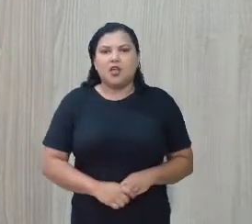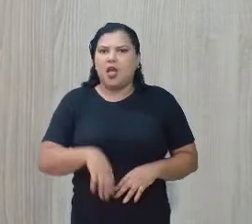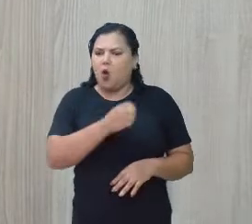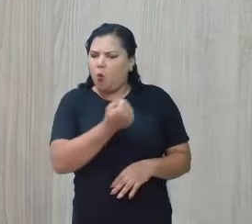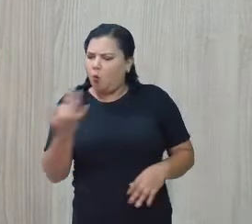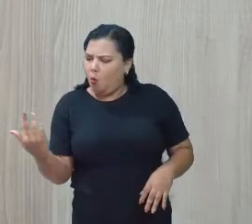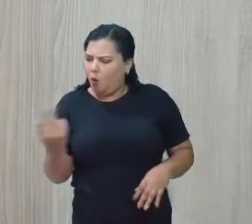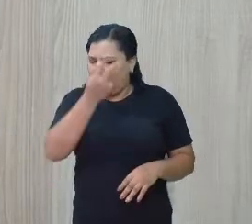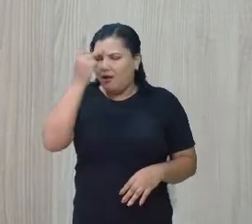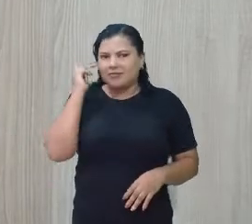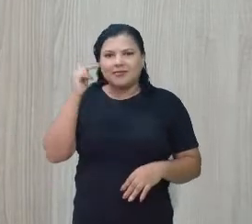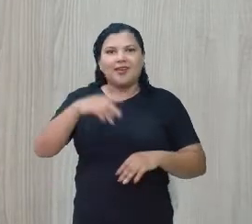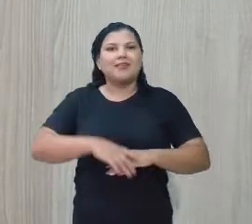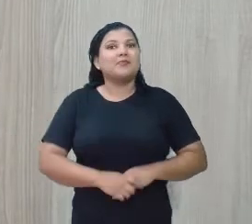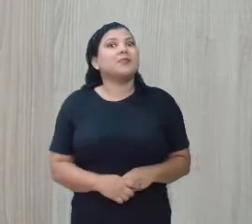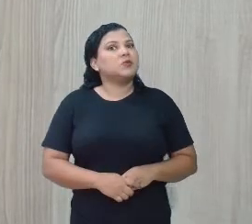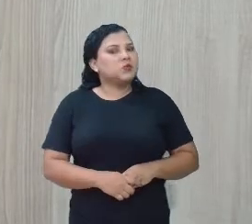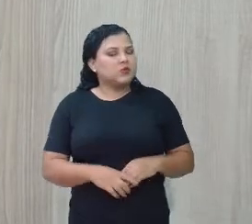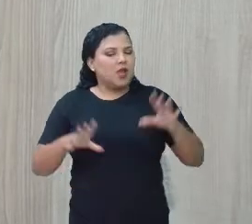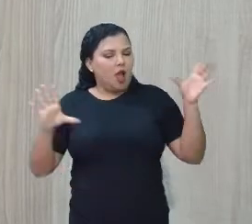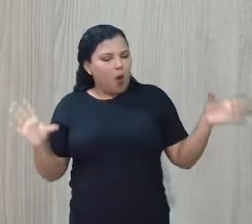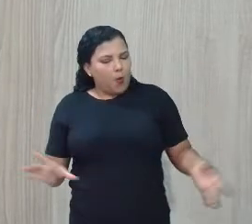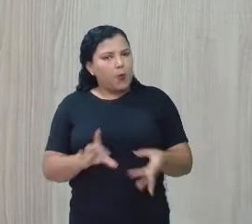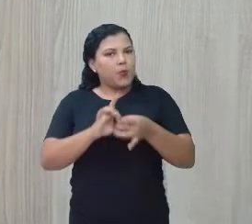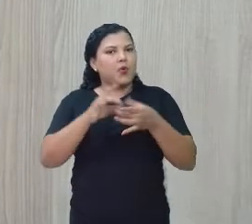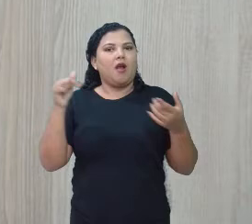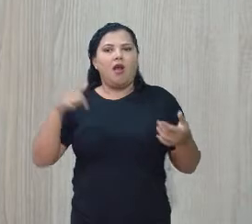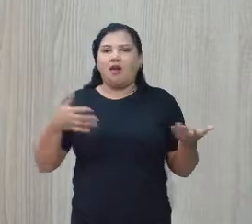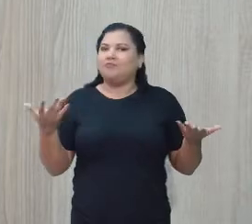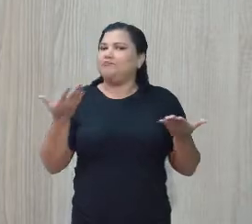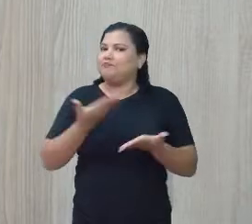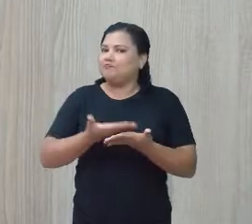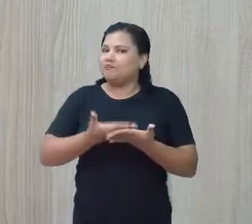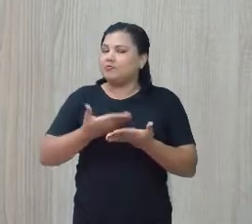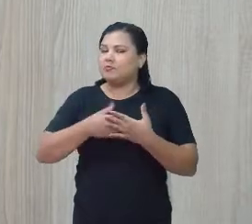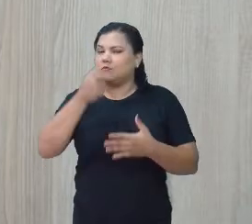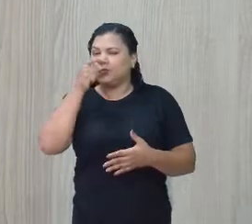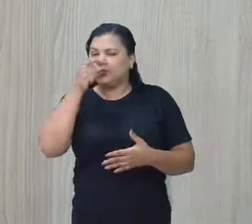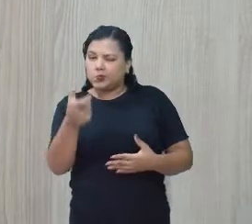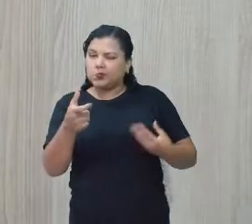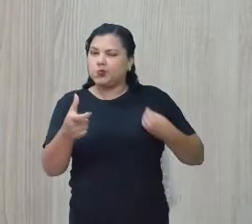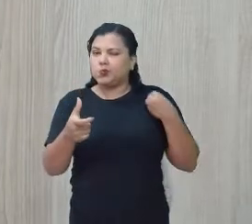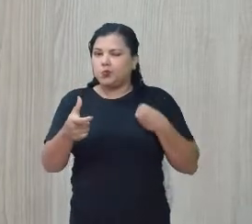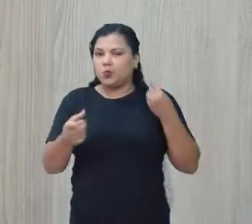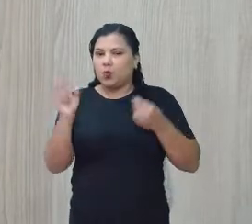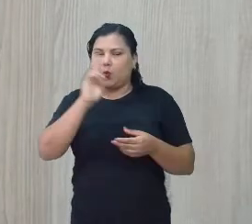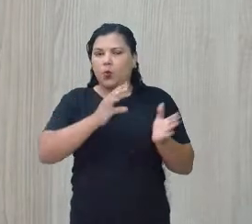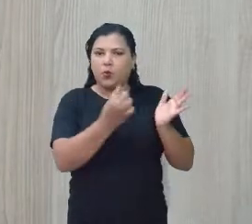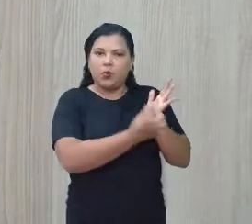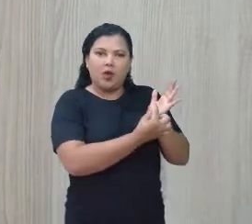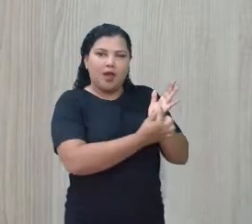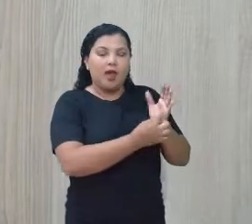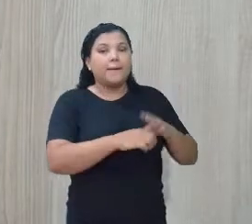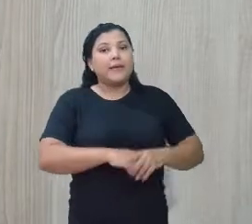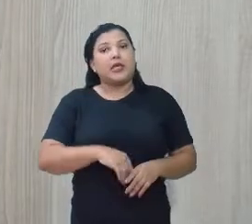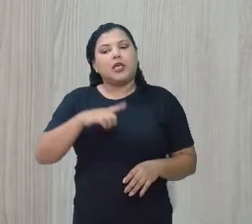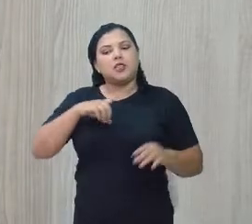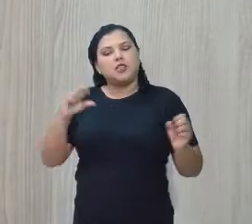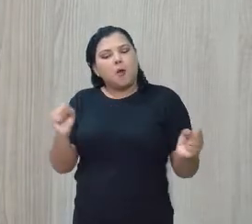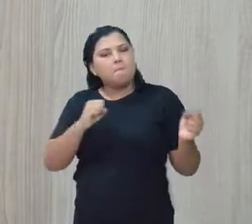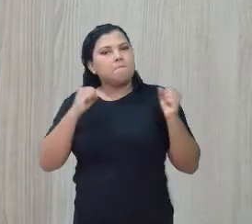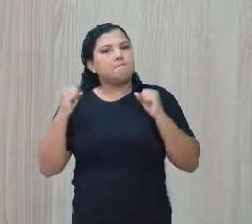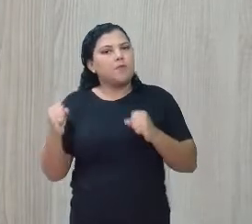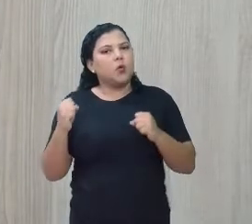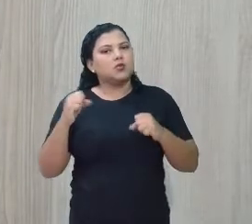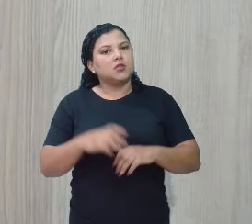de pessoas que está logado aqui na nossa aula, assistindo ao vivo, através do aplicativo, que tem o poder